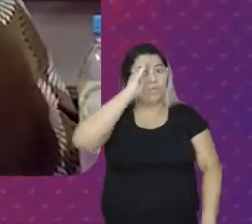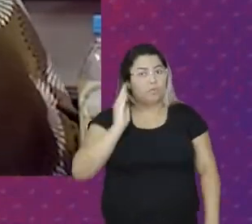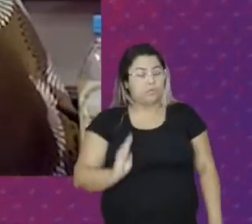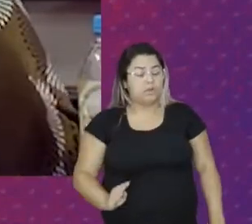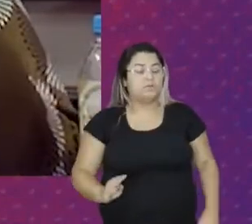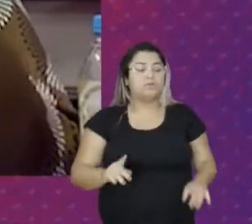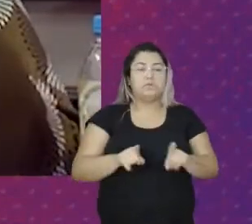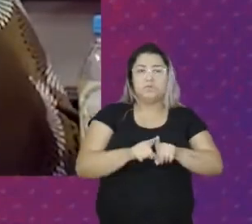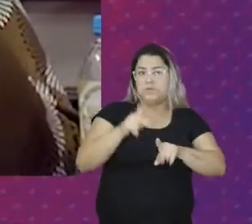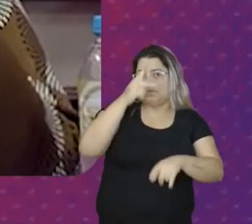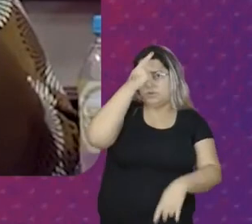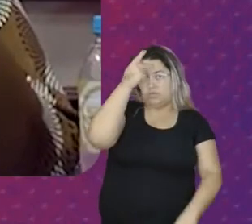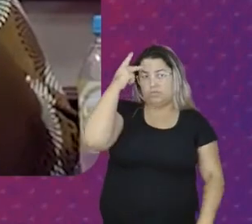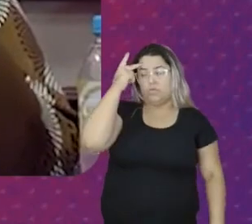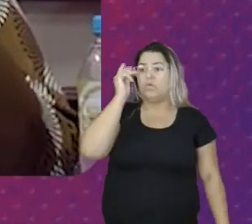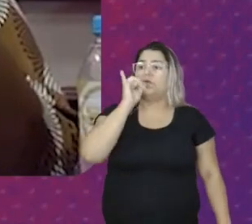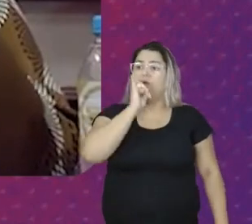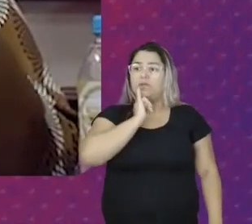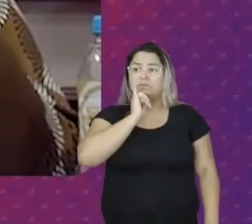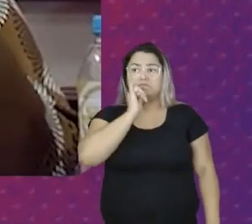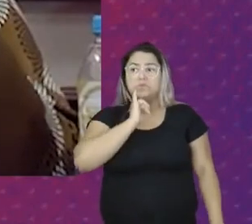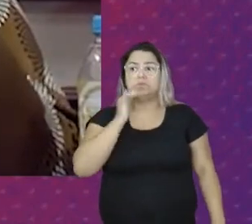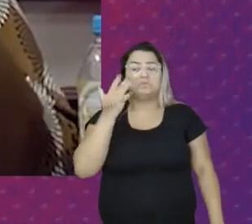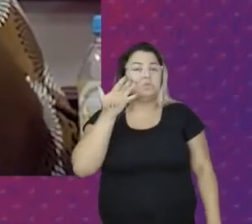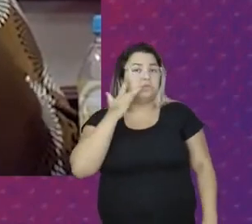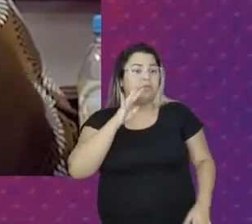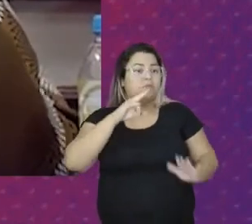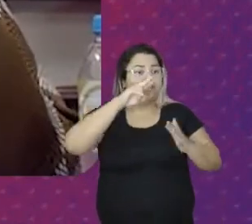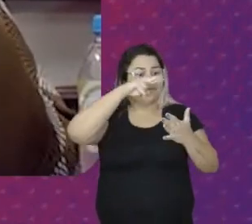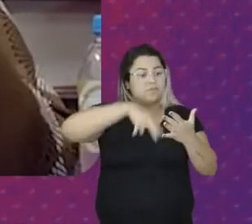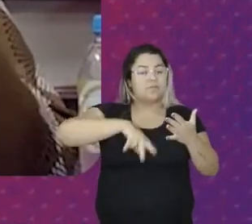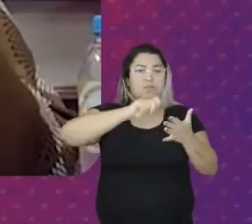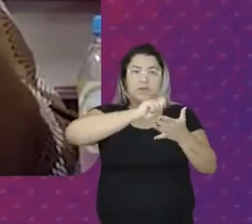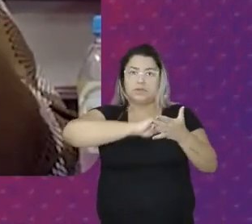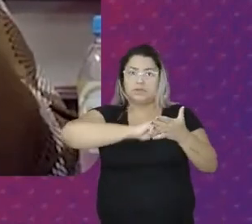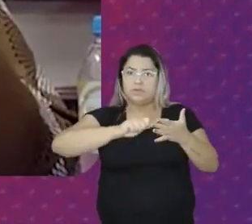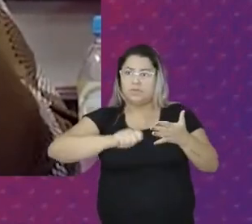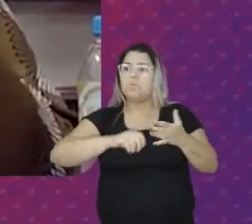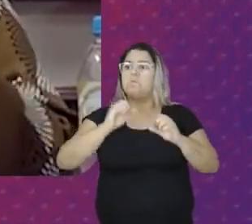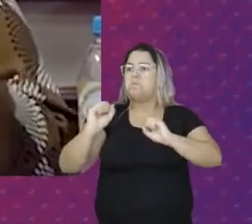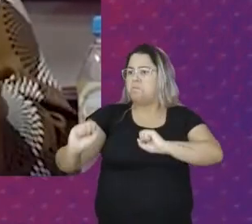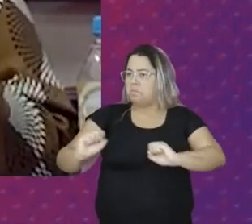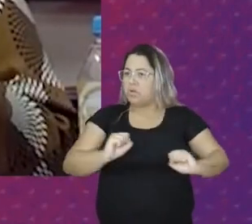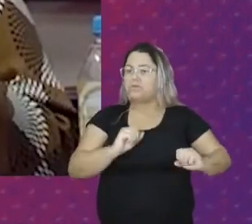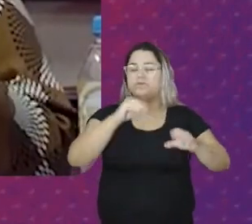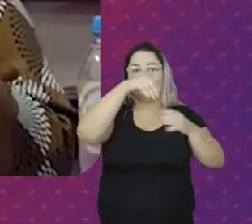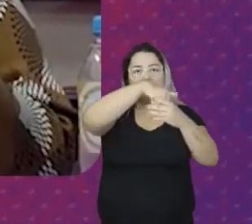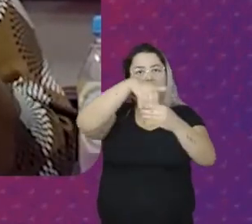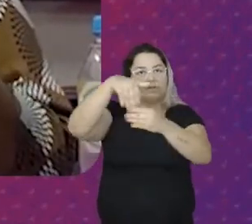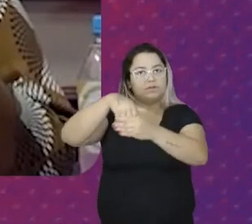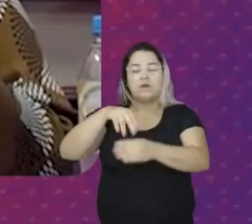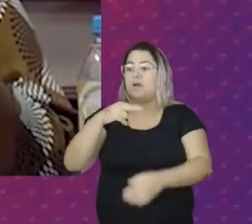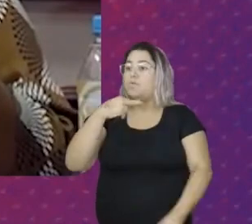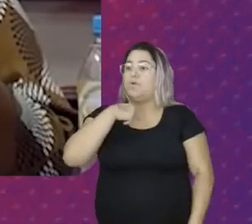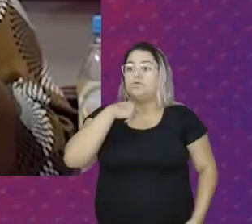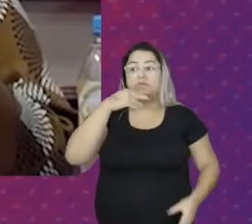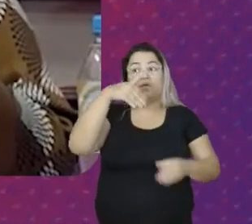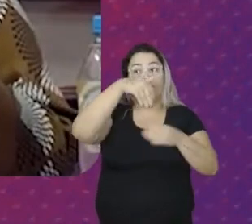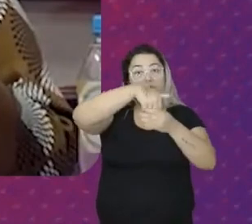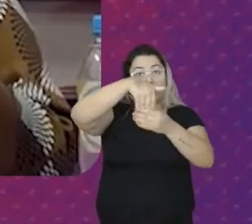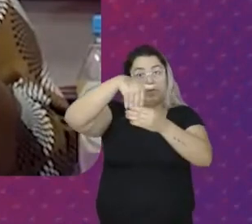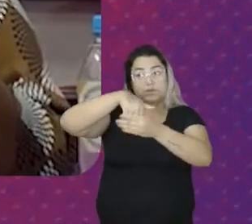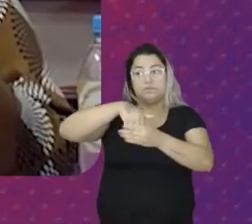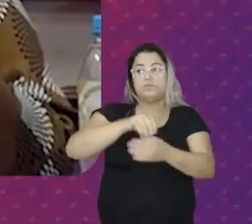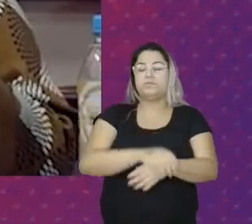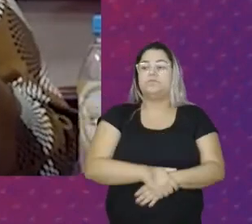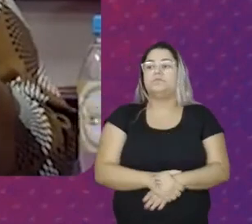que as pessoas que, por exemplo, não sabem ler e escrever, podem votar, mas não podem ser votados. Não